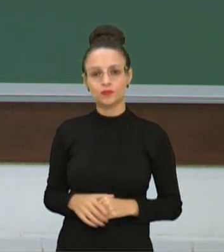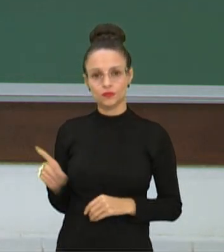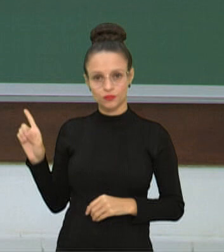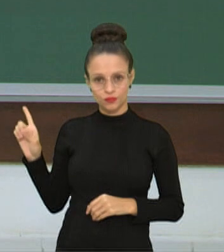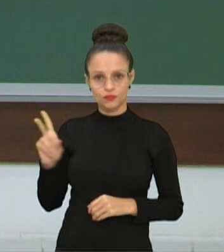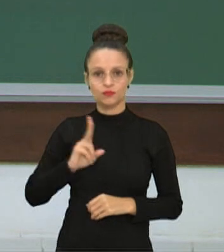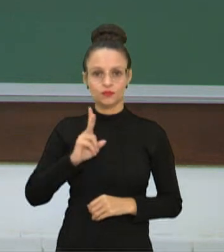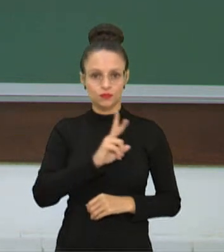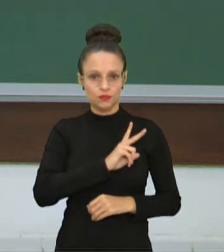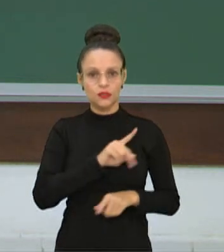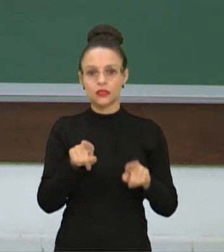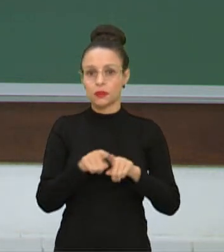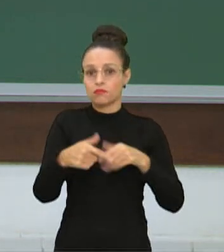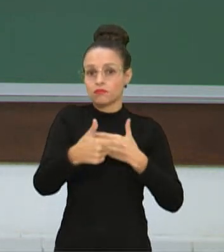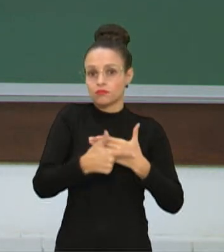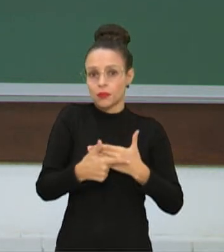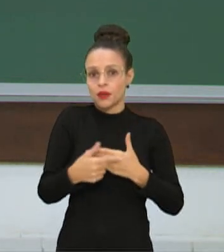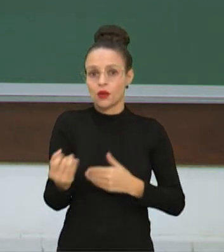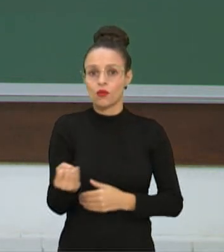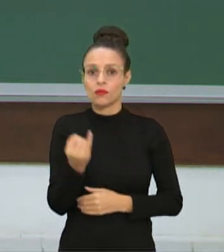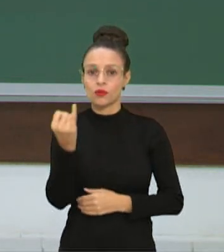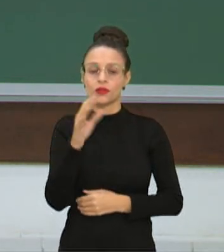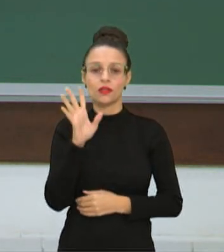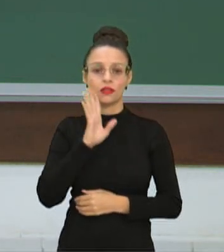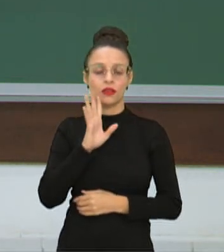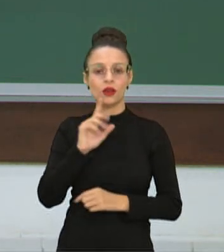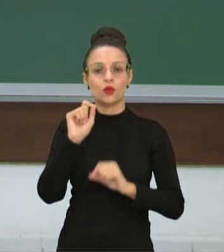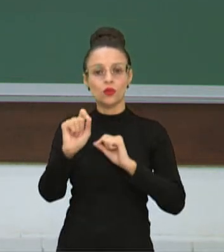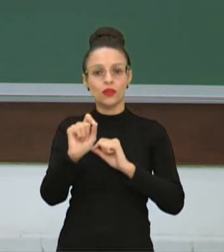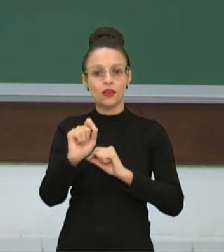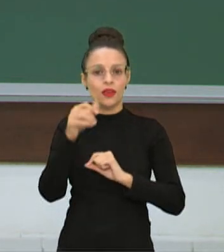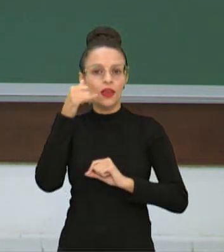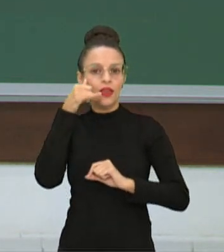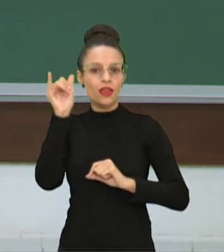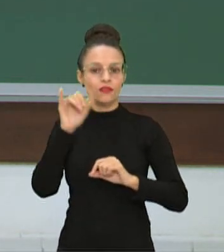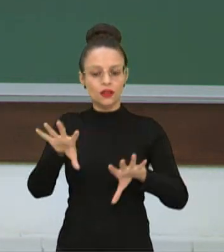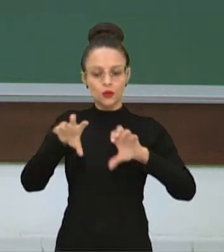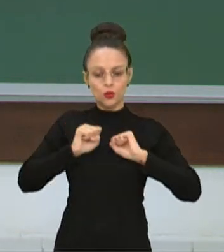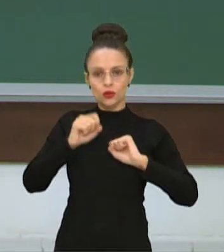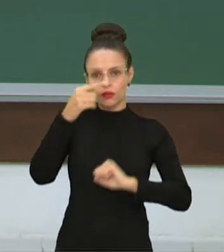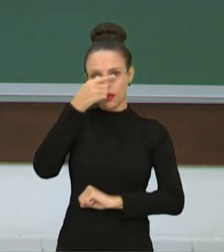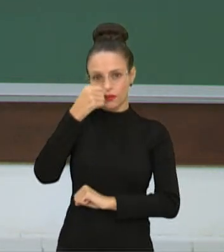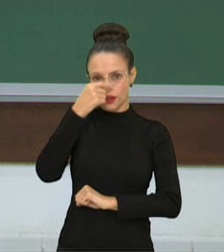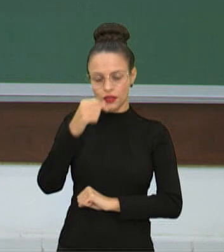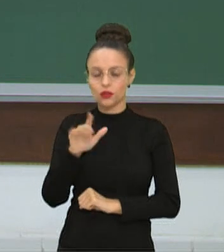também tem um papel muito legal, que é prevenir de resfriados. Então, quando